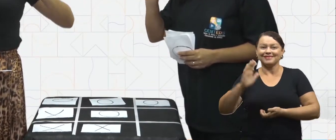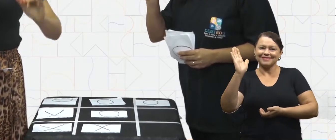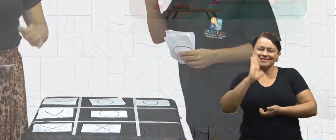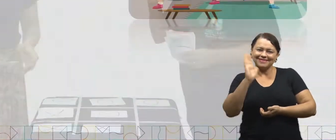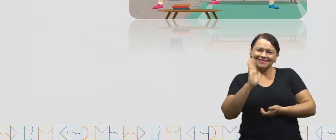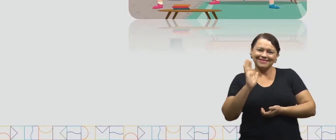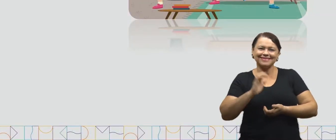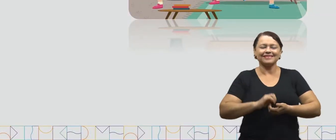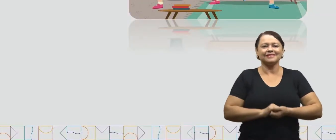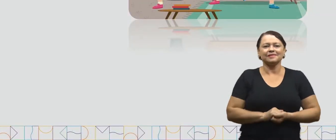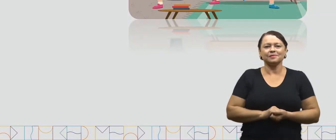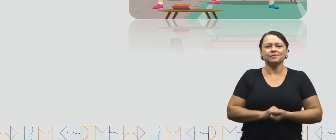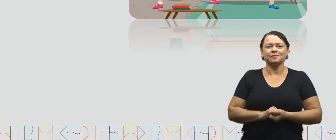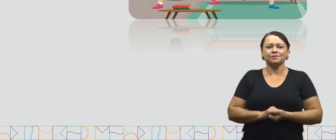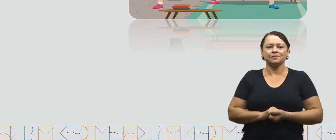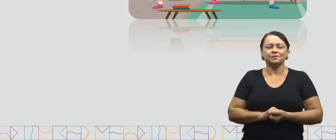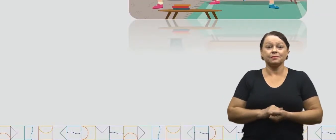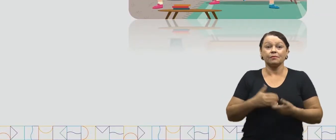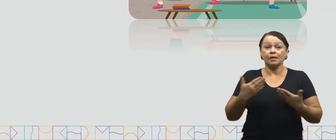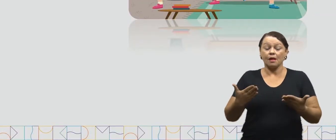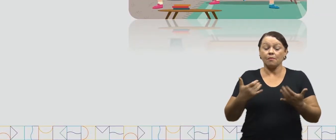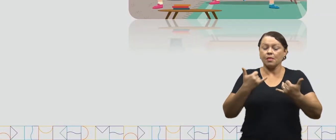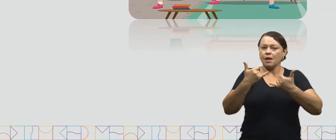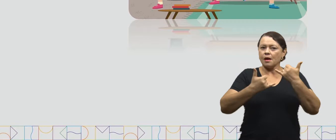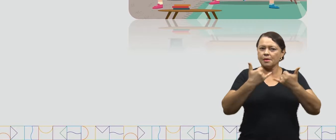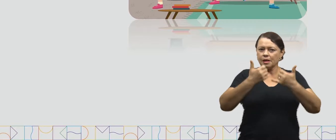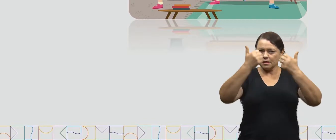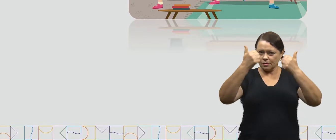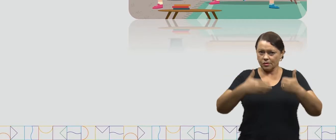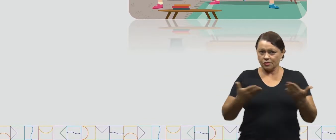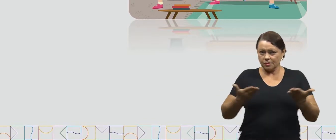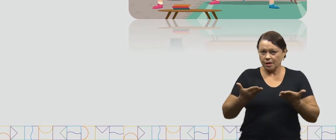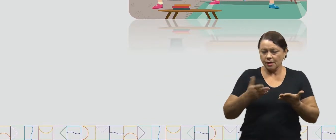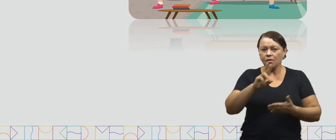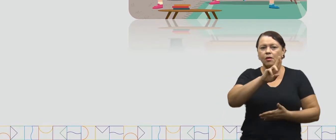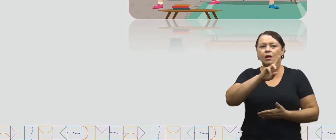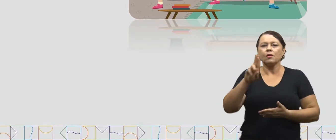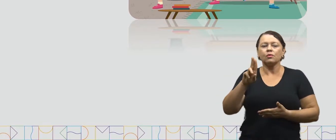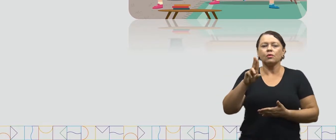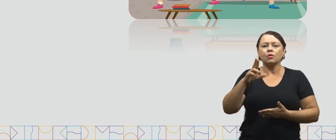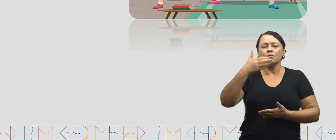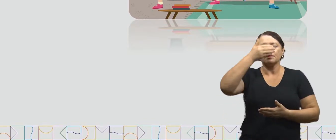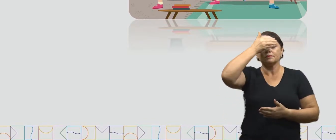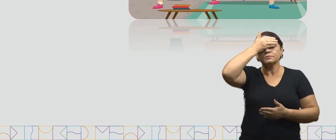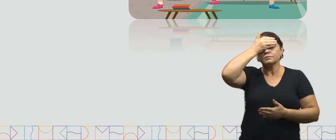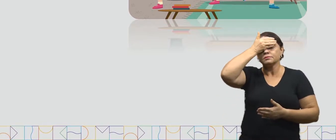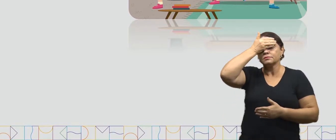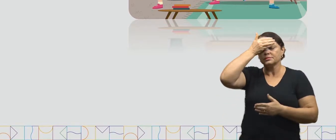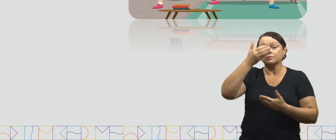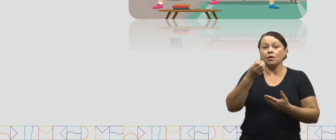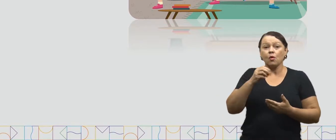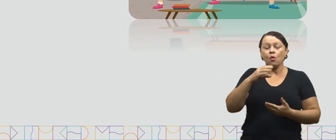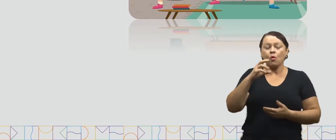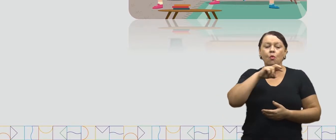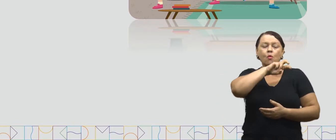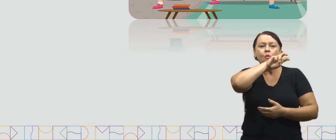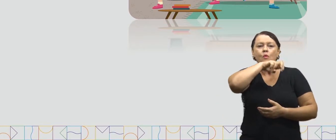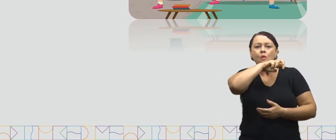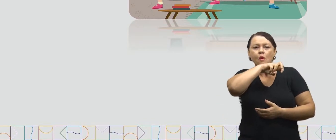Tchau! A brincadeira que falei para você se chama cabra cega ou cobra